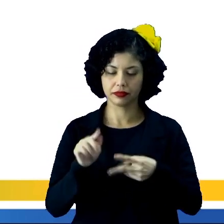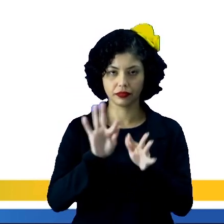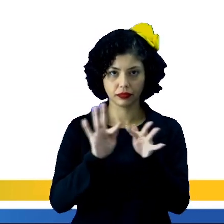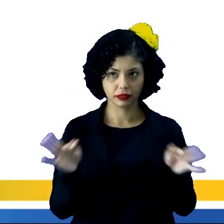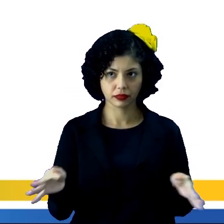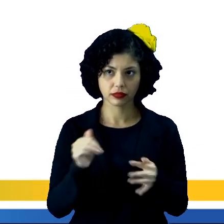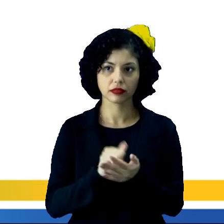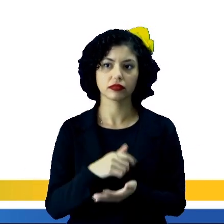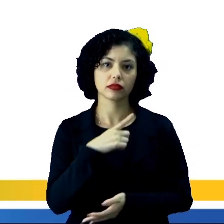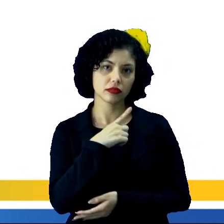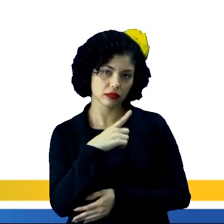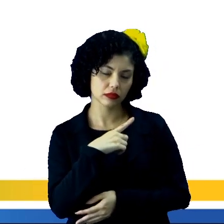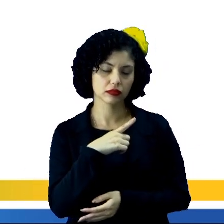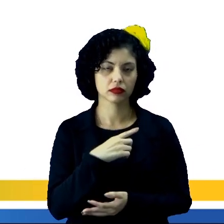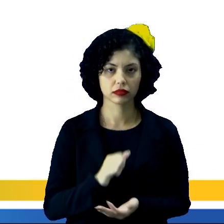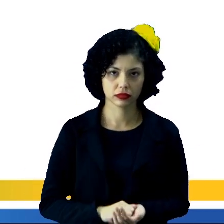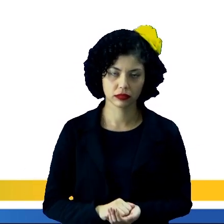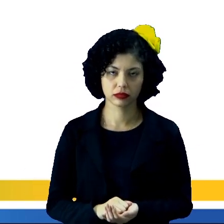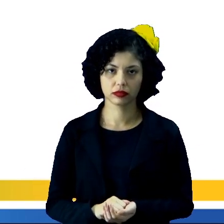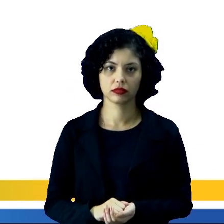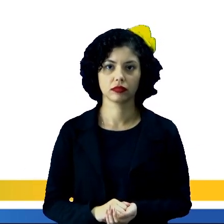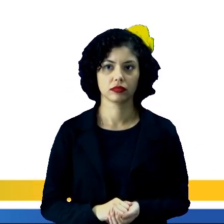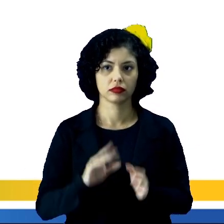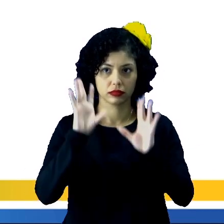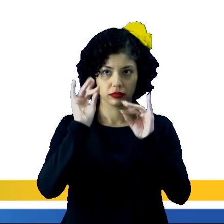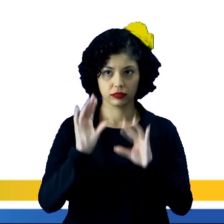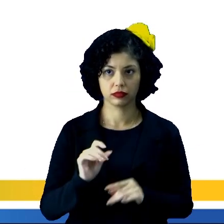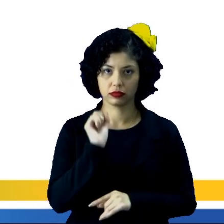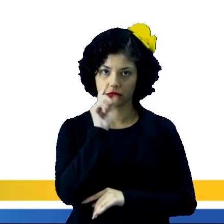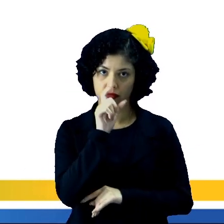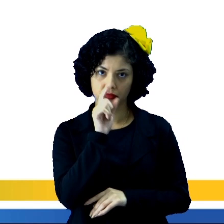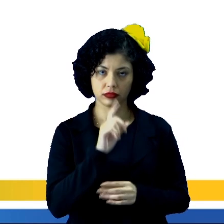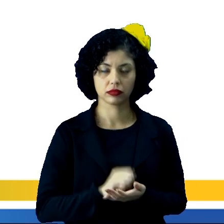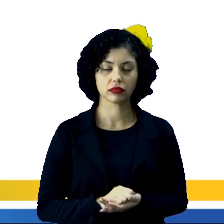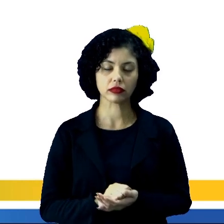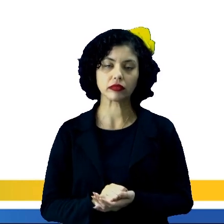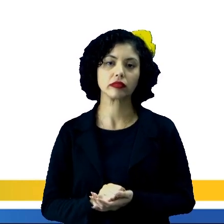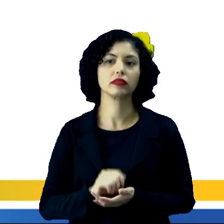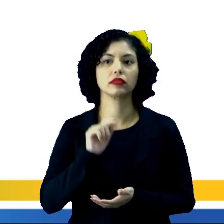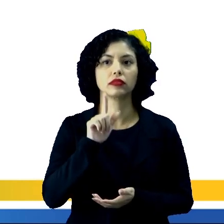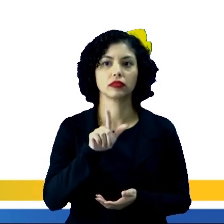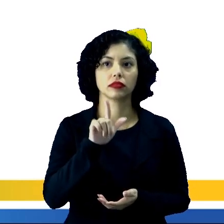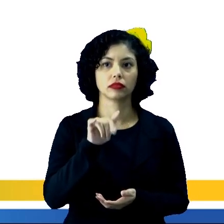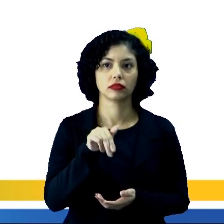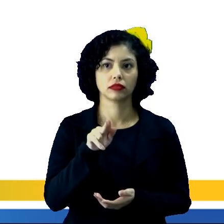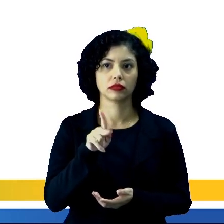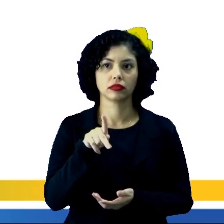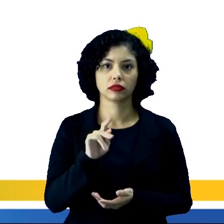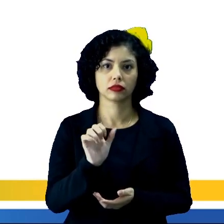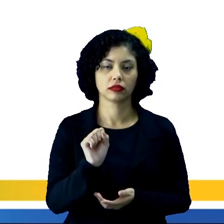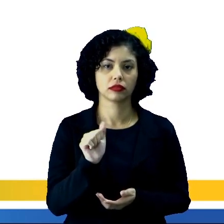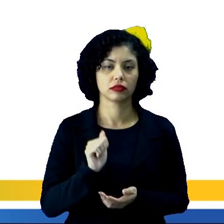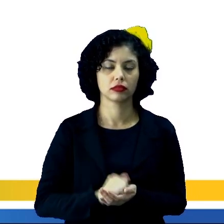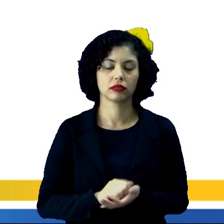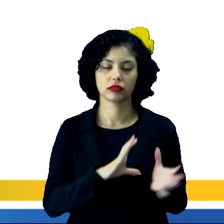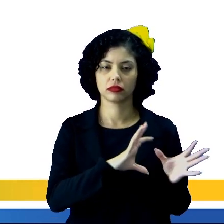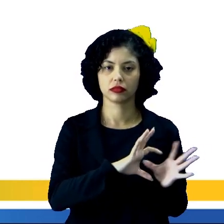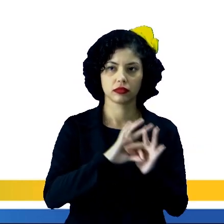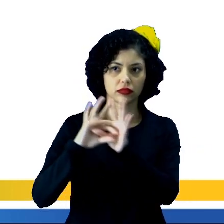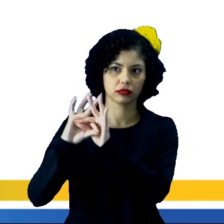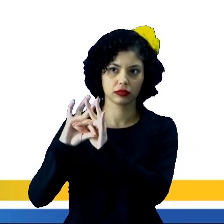duas frases nós temos destacado em azul para vocês verem esses linkers, né? Eles fazem aí uma